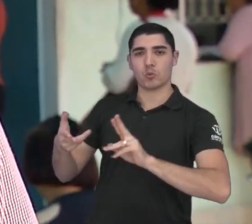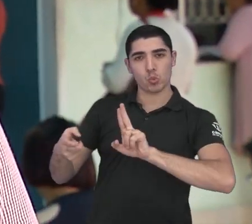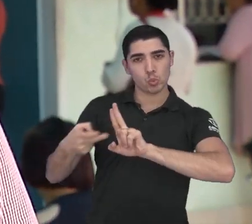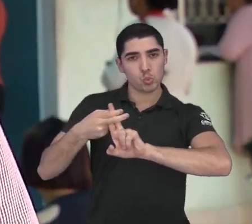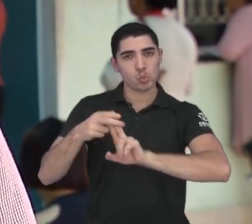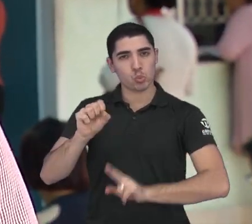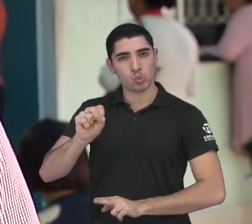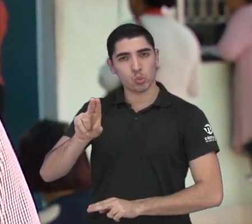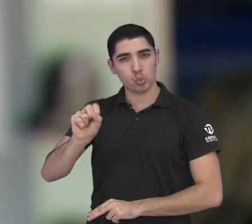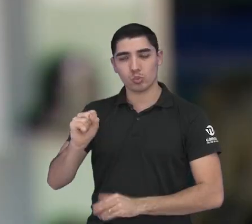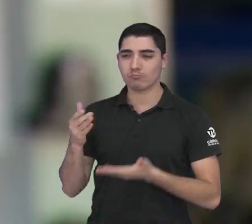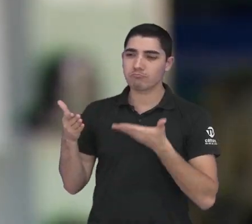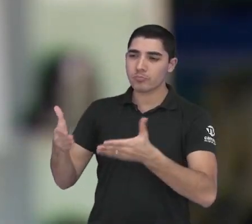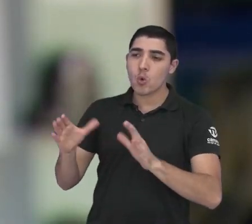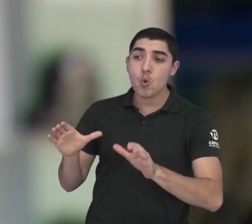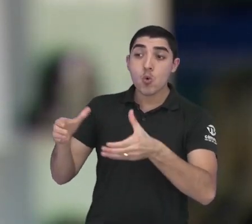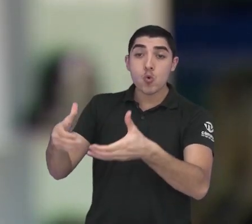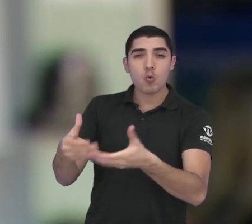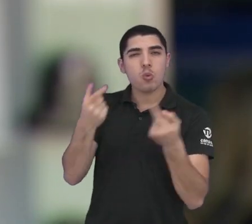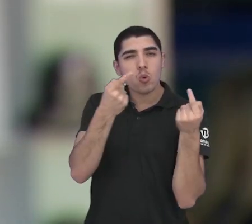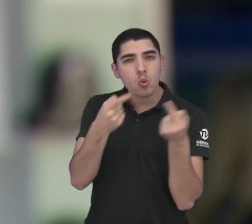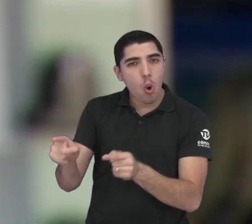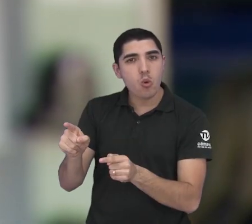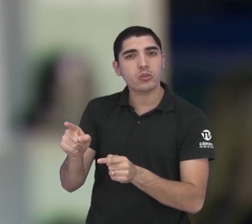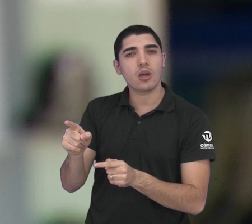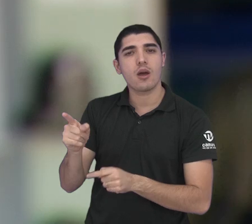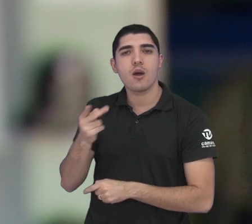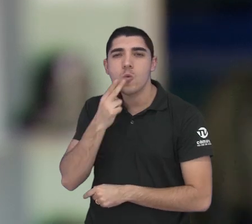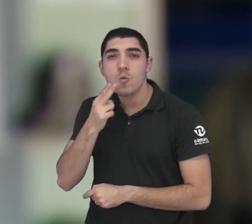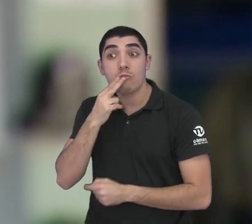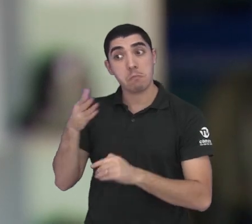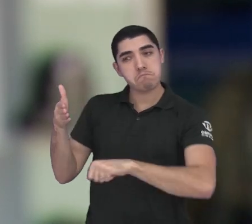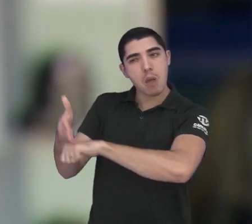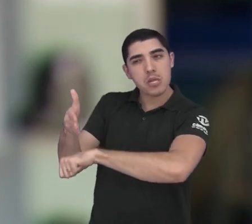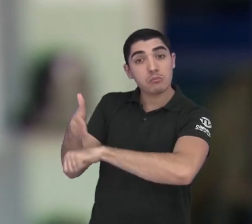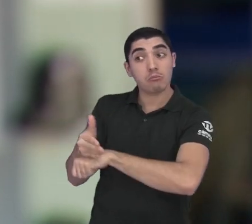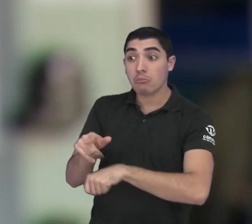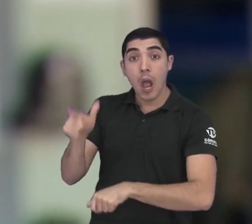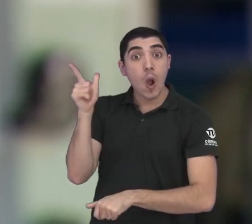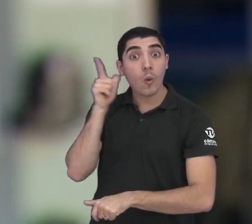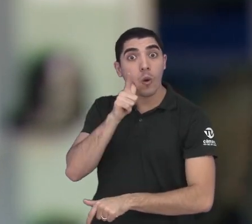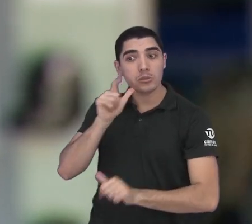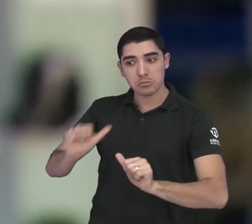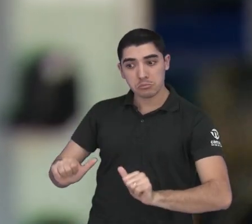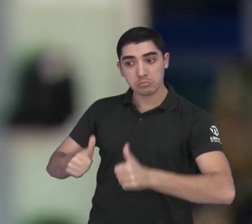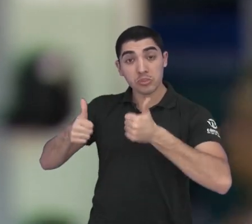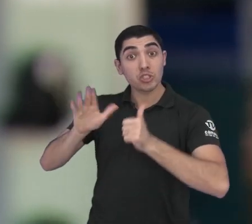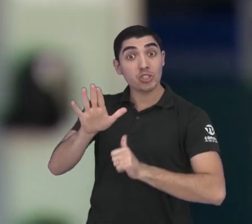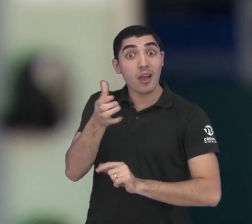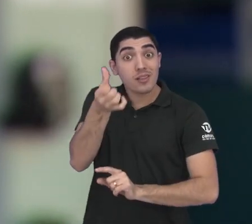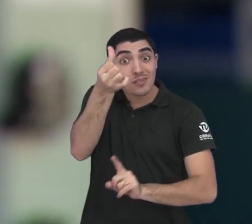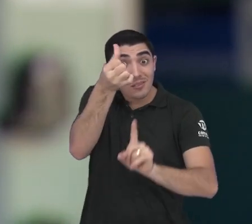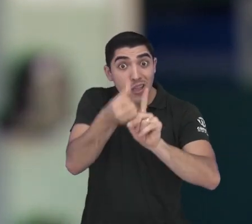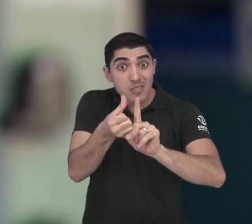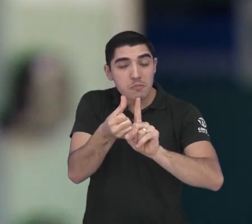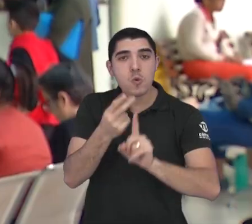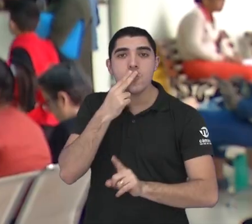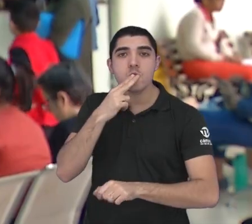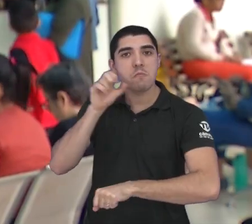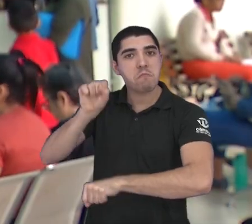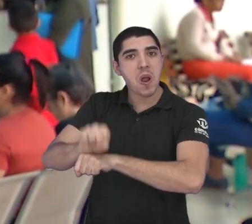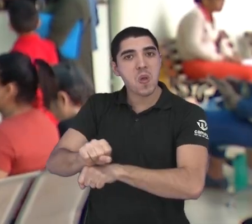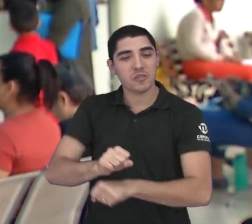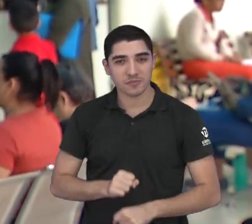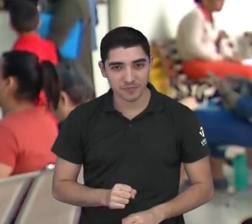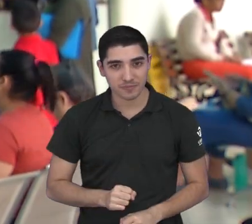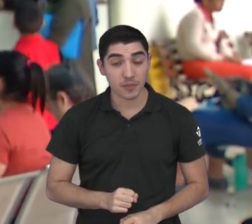para participar de um grupo anti-tabagismo. Tem dado certo. já está há 6 meses sem fumar.